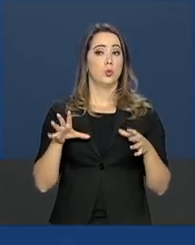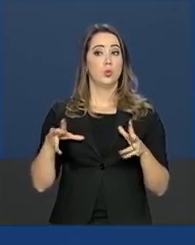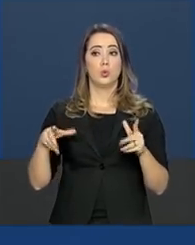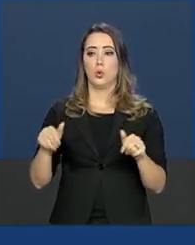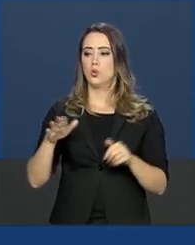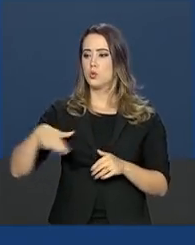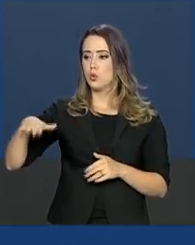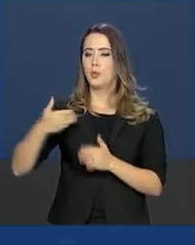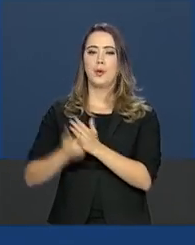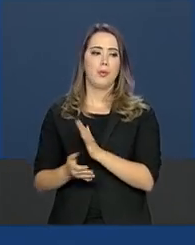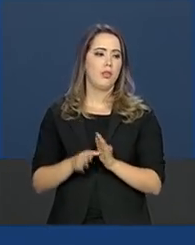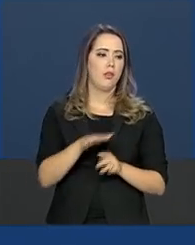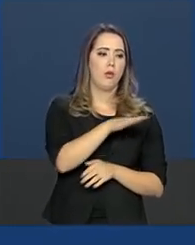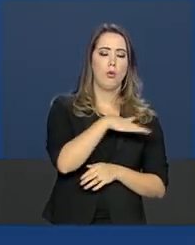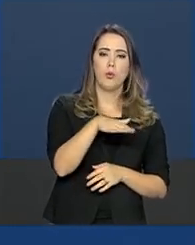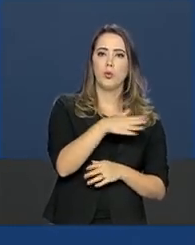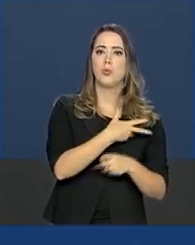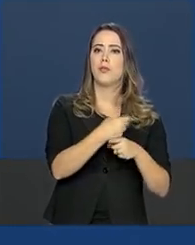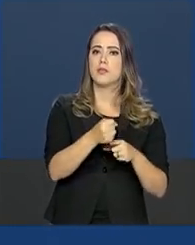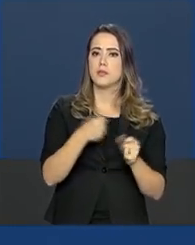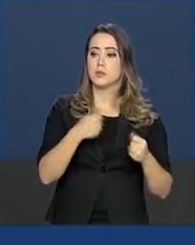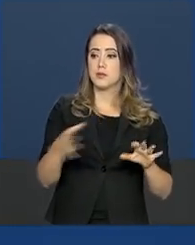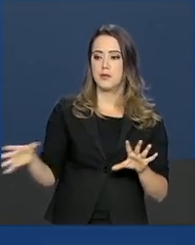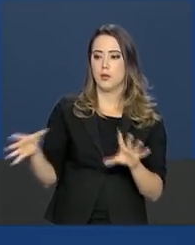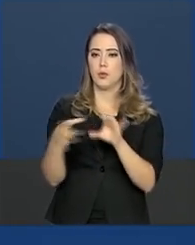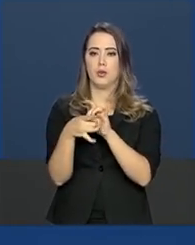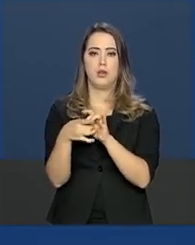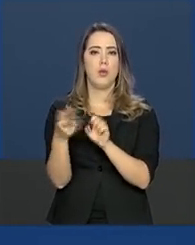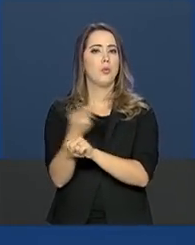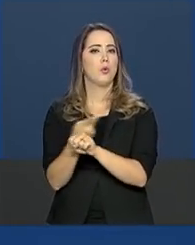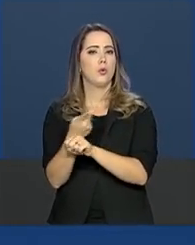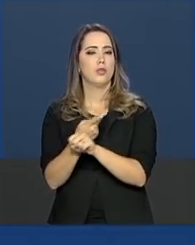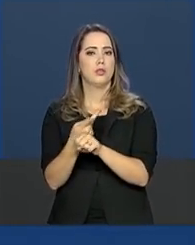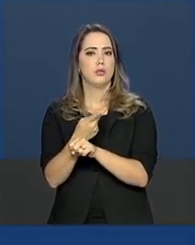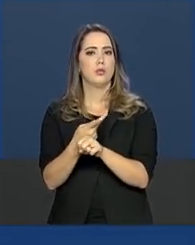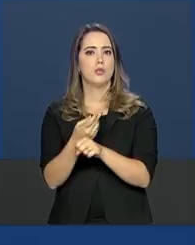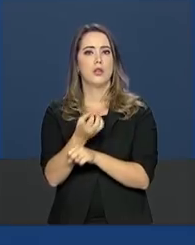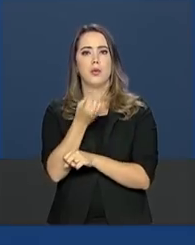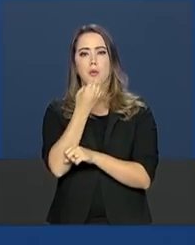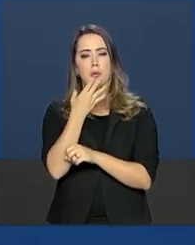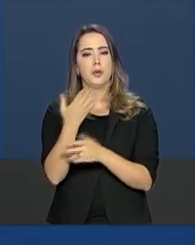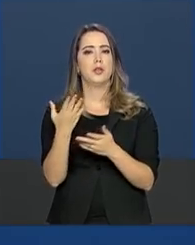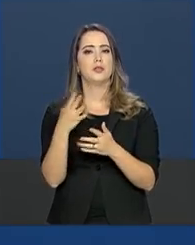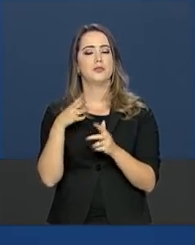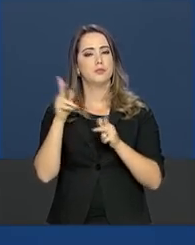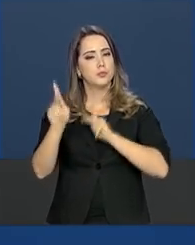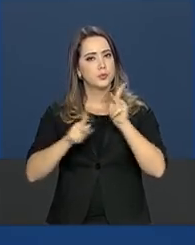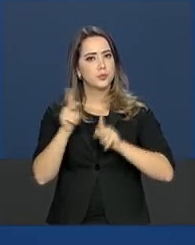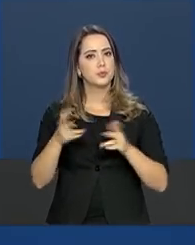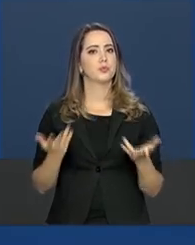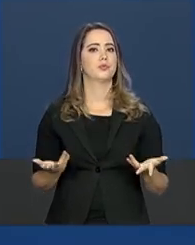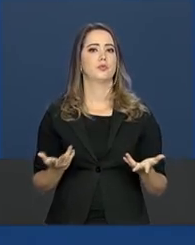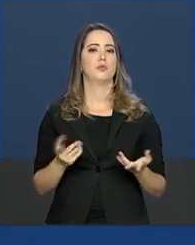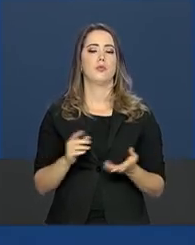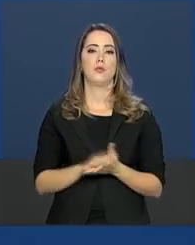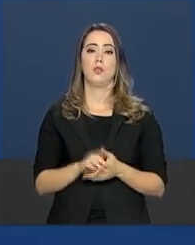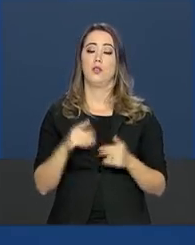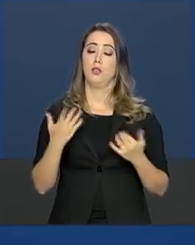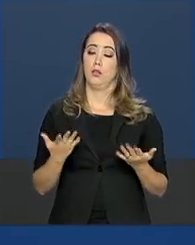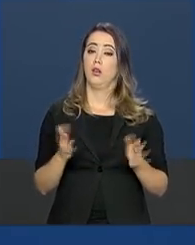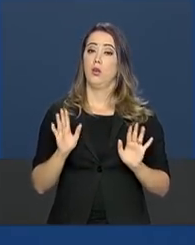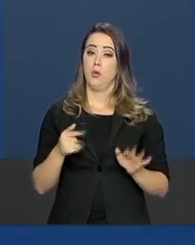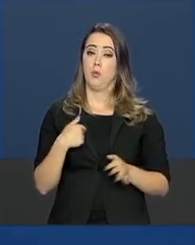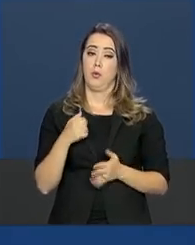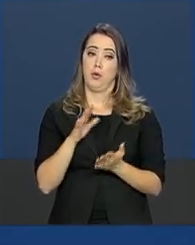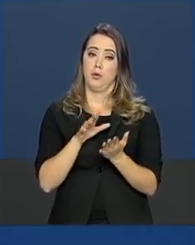unir-se em busca do bem comum. Por isso que nós, ao assumirmos o governo, e já concluo aqui as